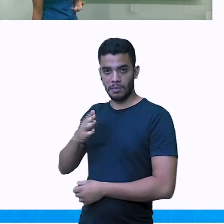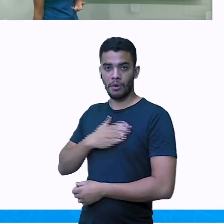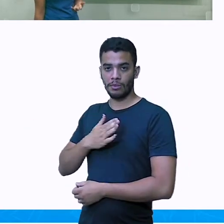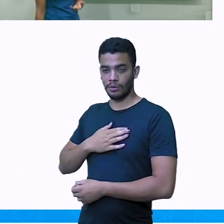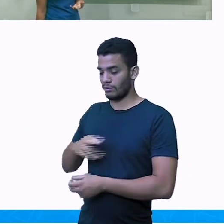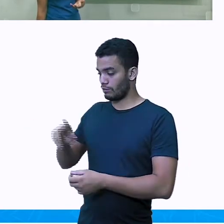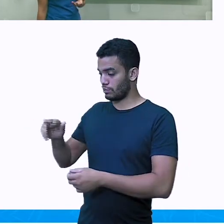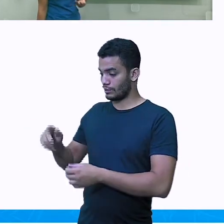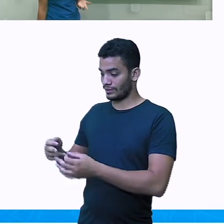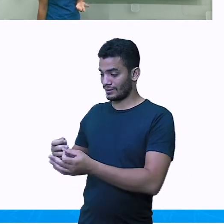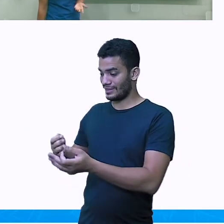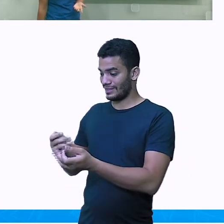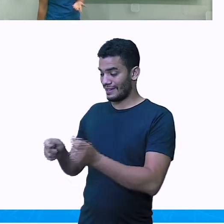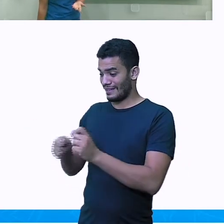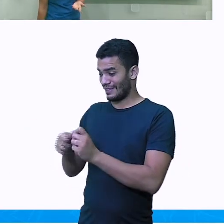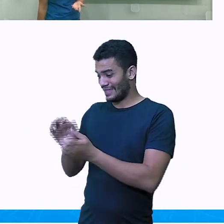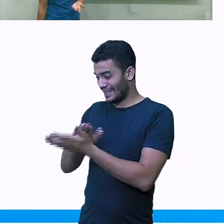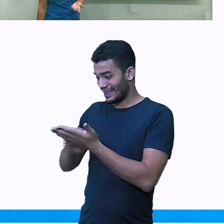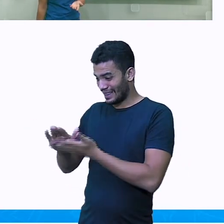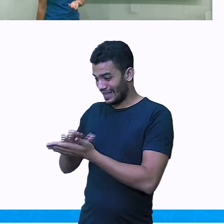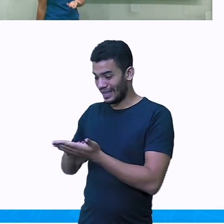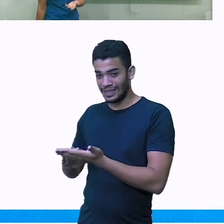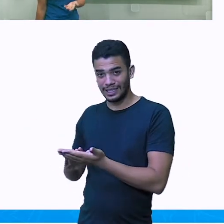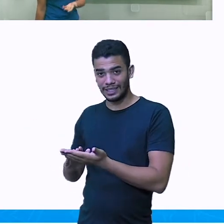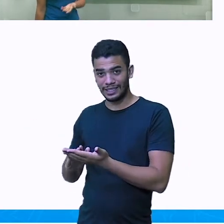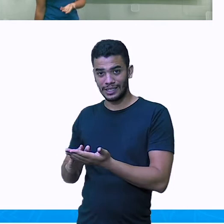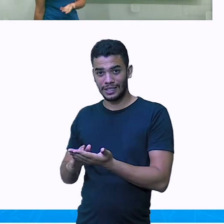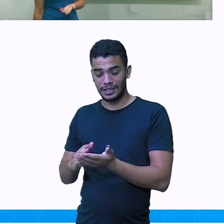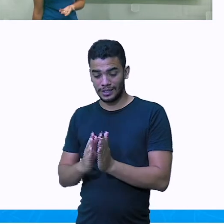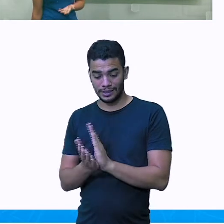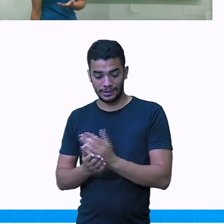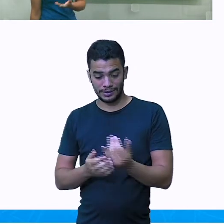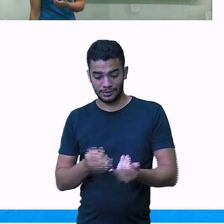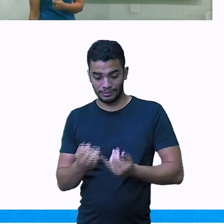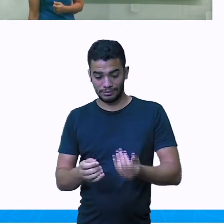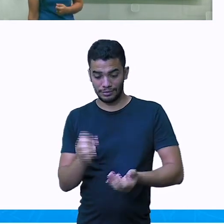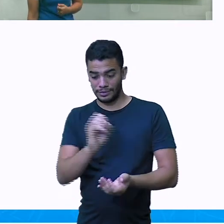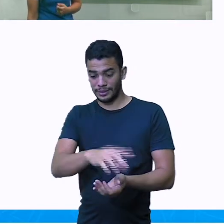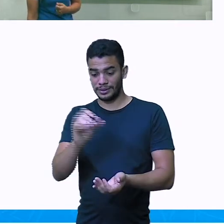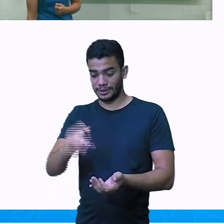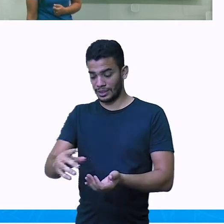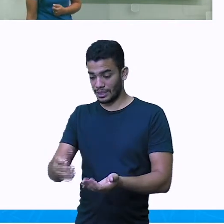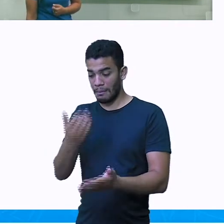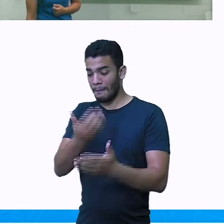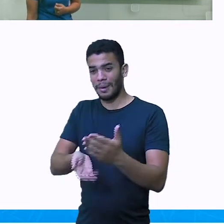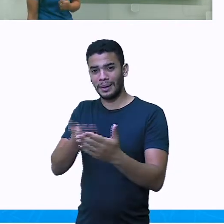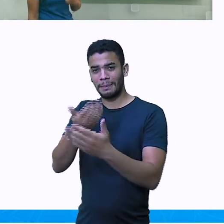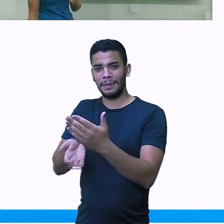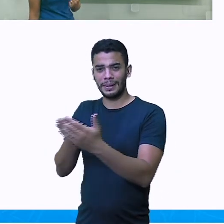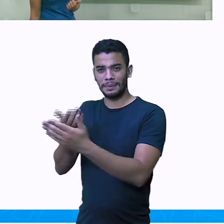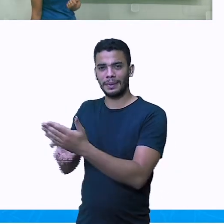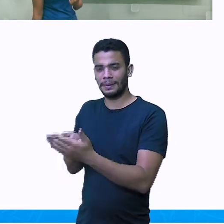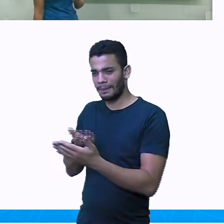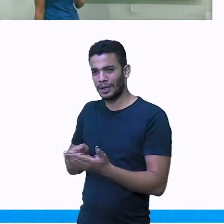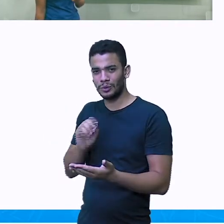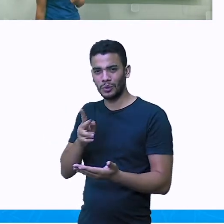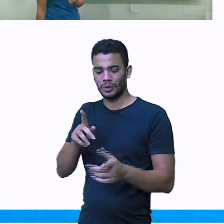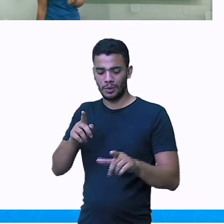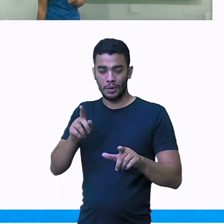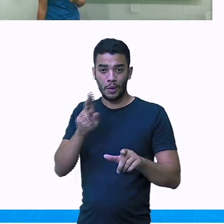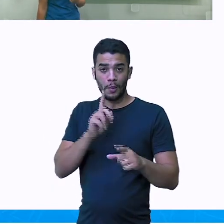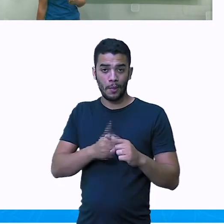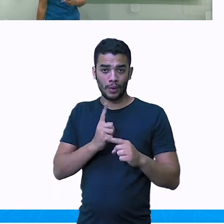seus pertences fora de lugar. E nada mais escapa ao voraz devorador de